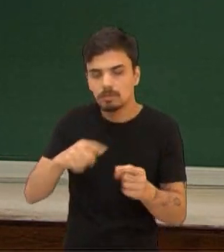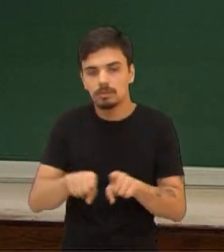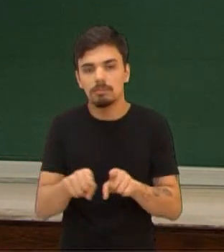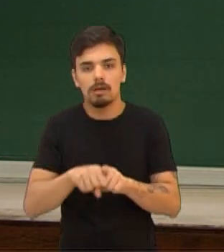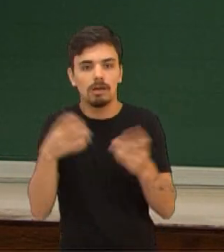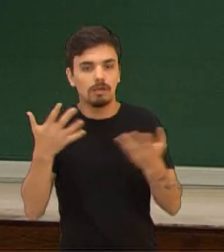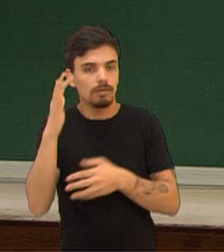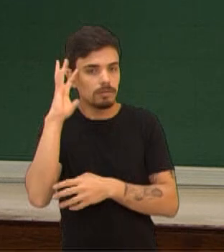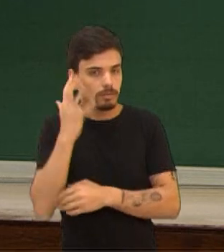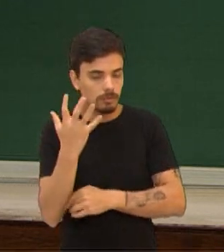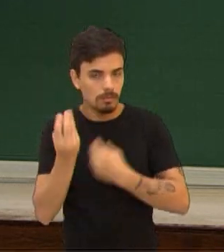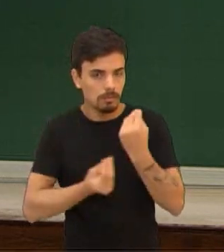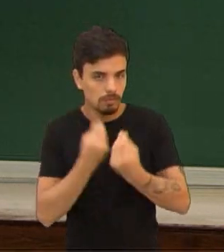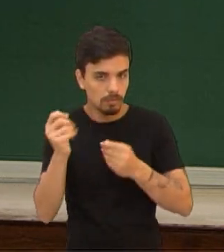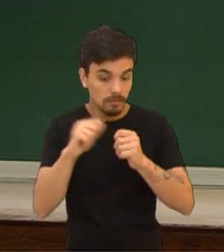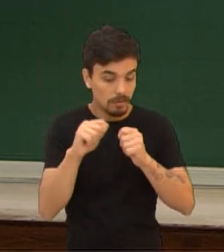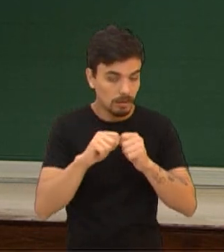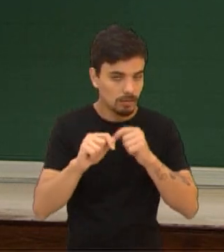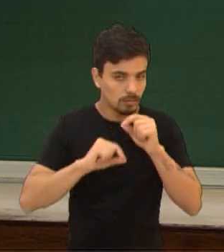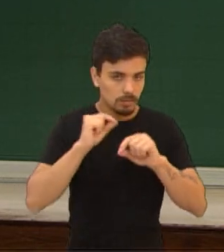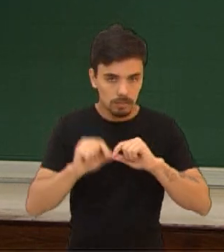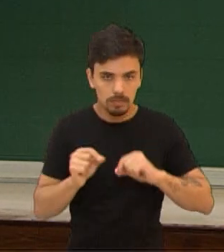ele, então, fazendo o quê?